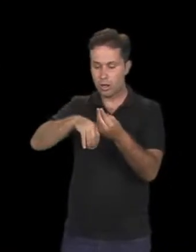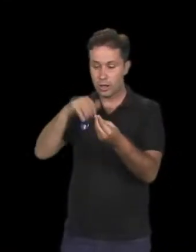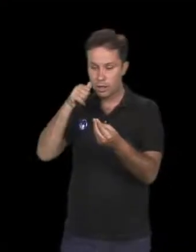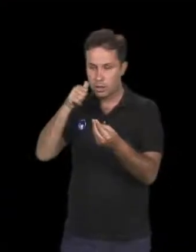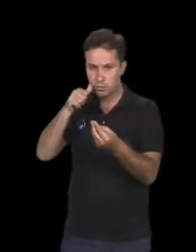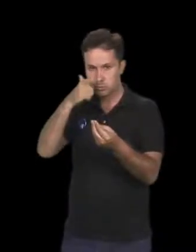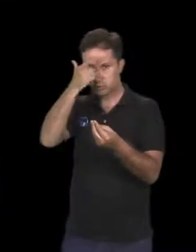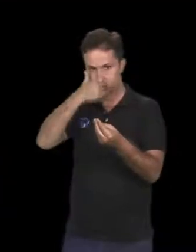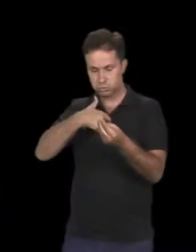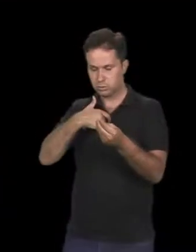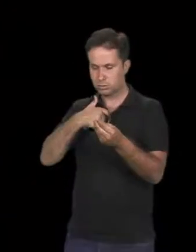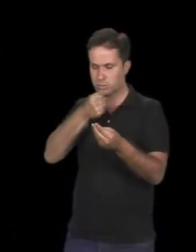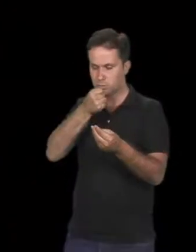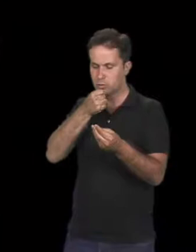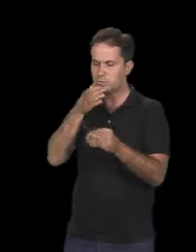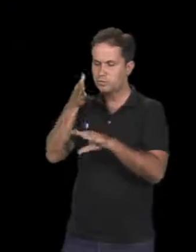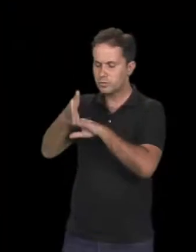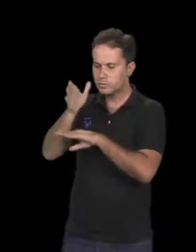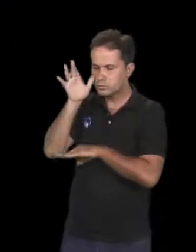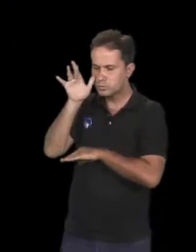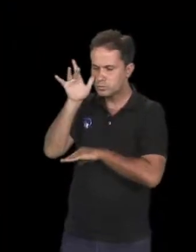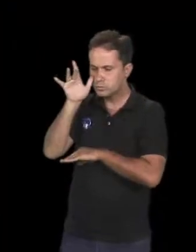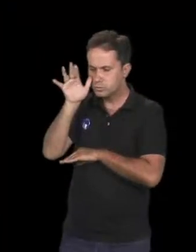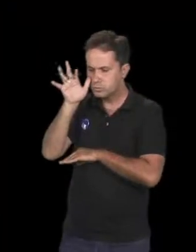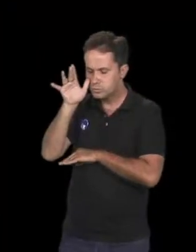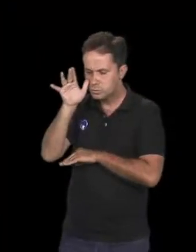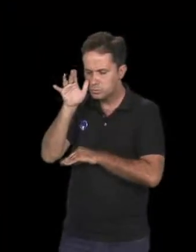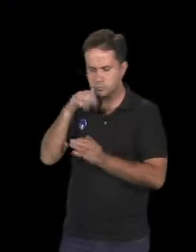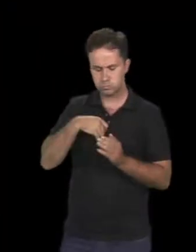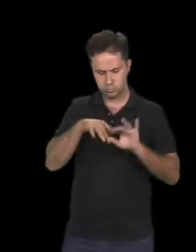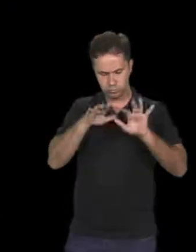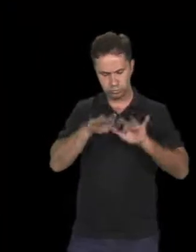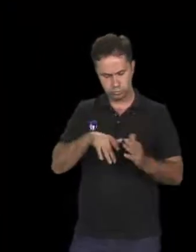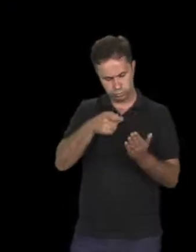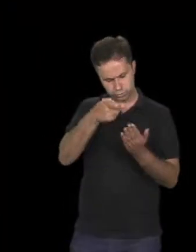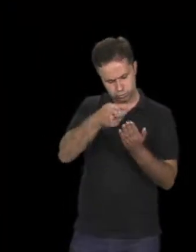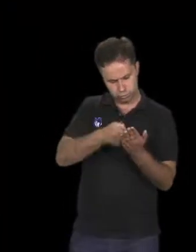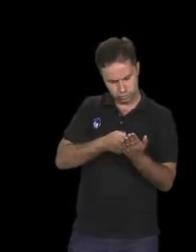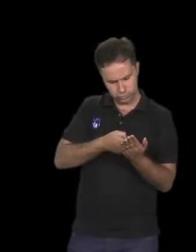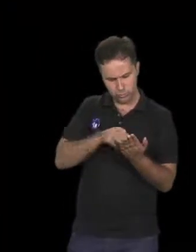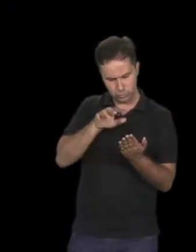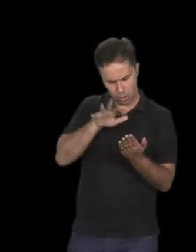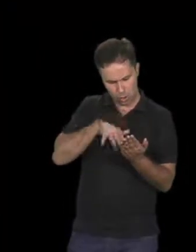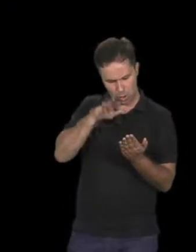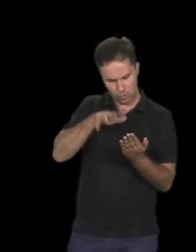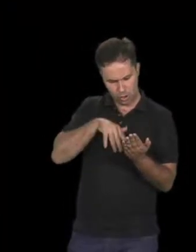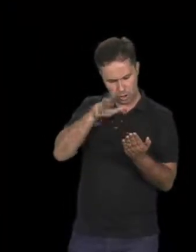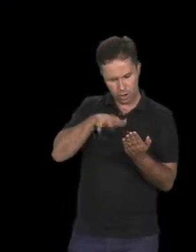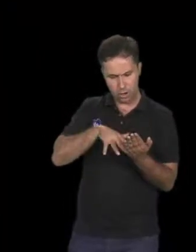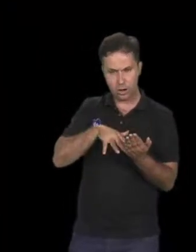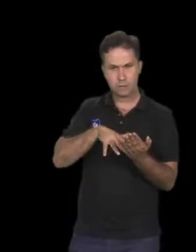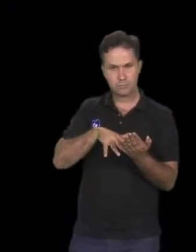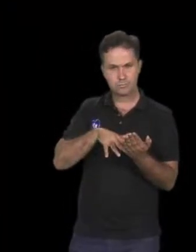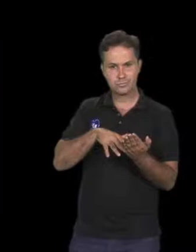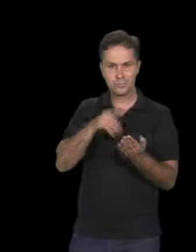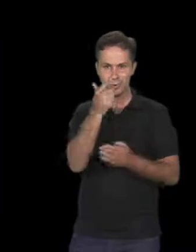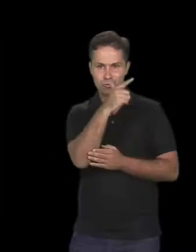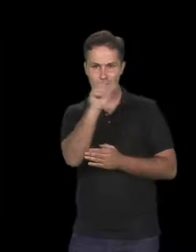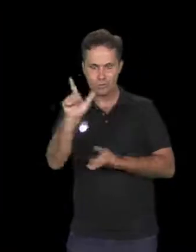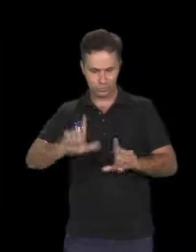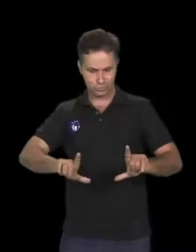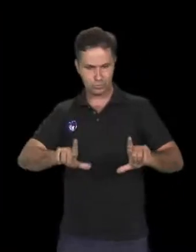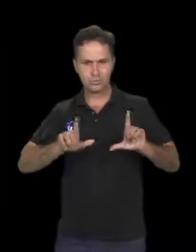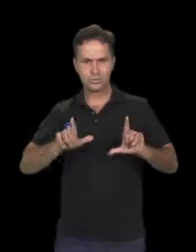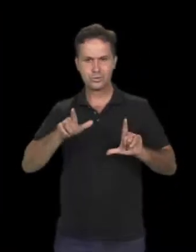trajetória da revista. Aí, de novo, Imagem o desafio 4. Do pré-sal, de uma outra colega, Consuelo Diegues. Ela foi escrita pouco depois do